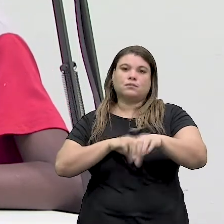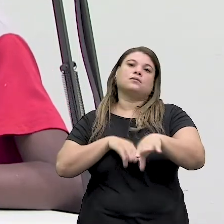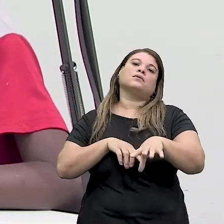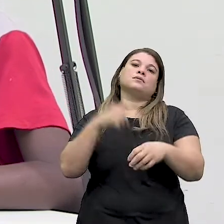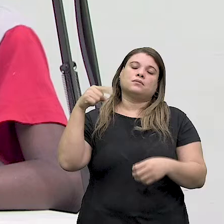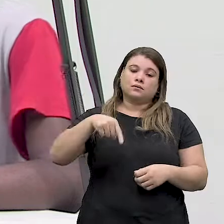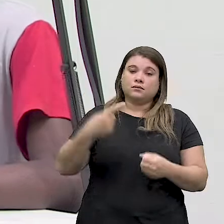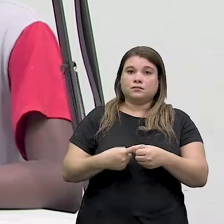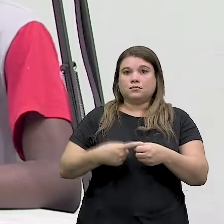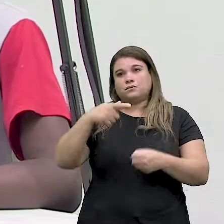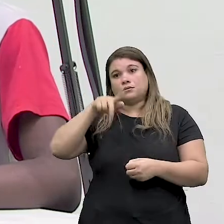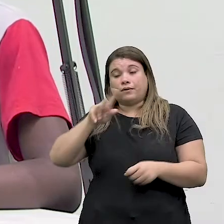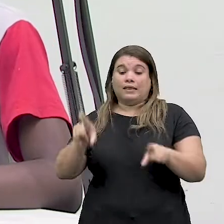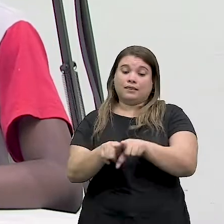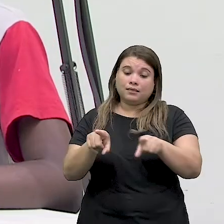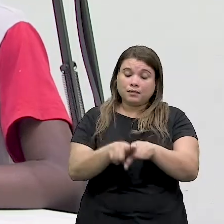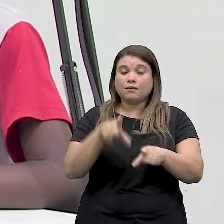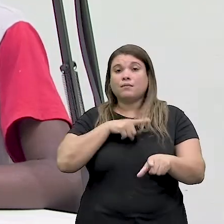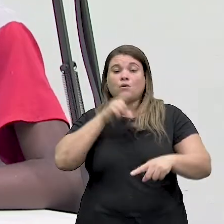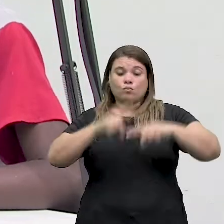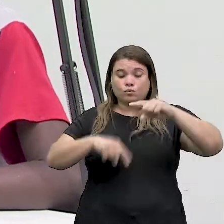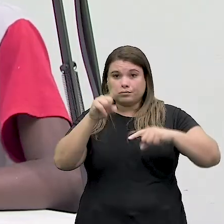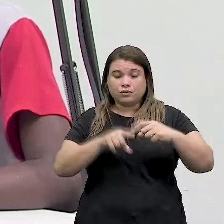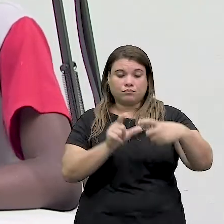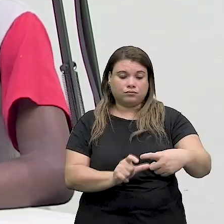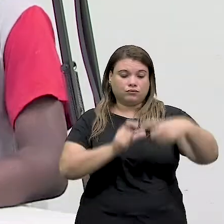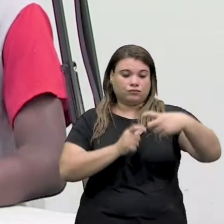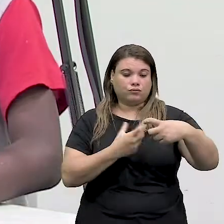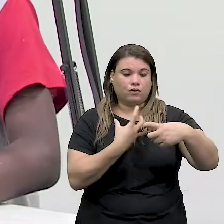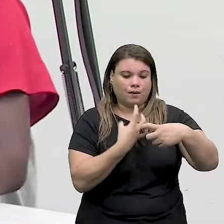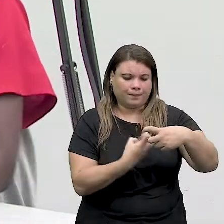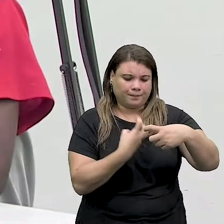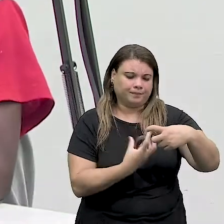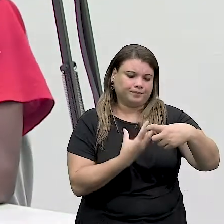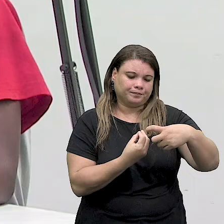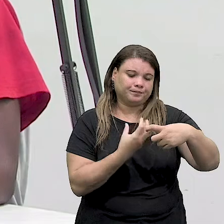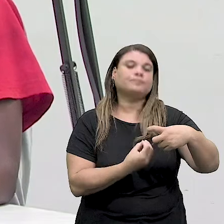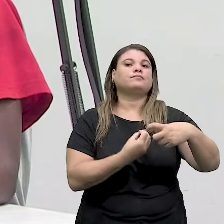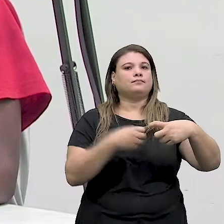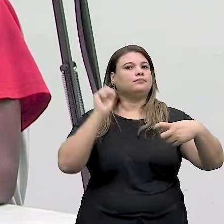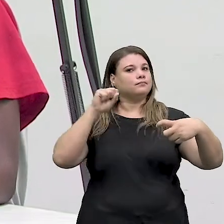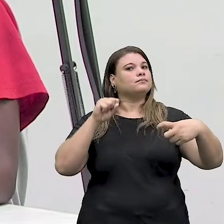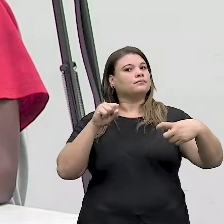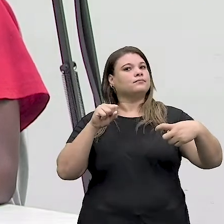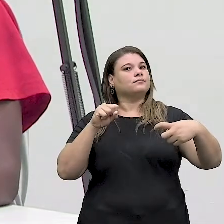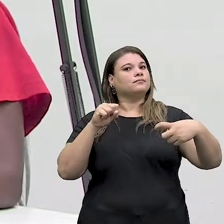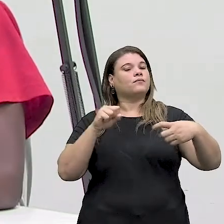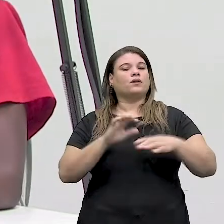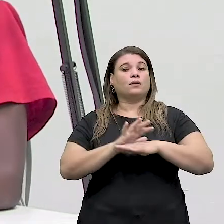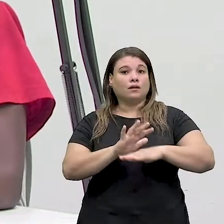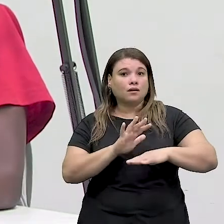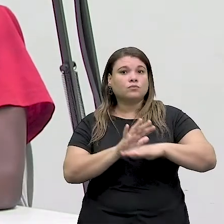novidade extremamente significativa que está ajudando em todos os sentidos dentro da nossa